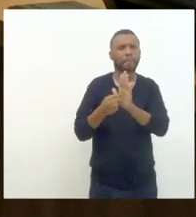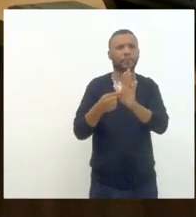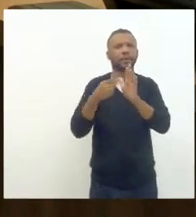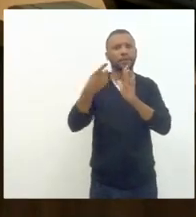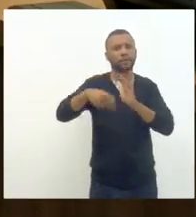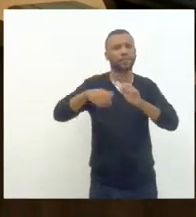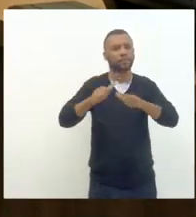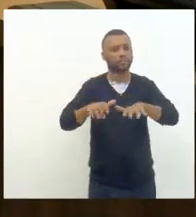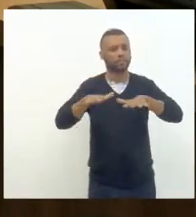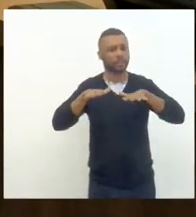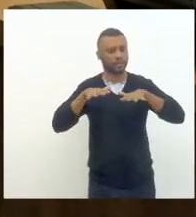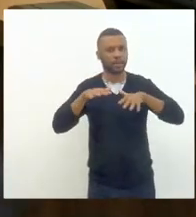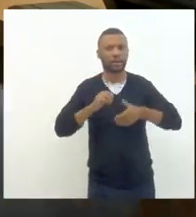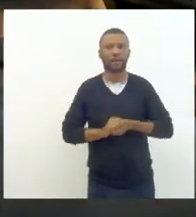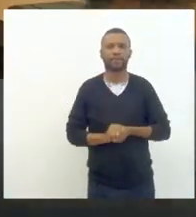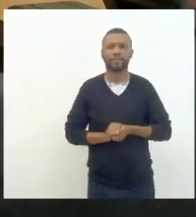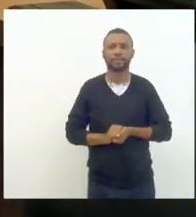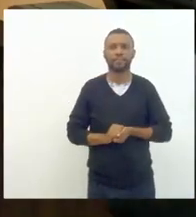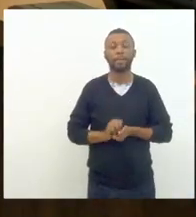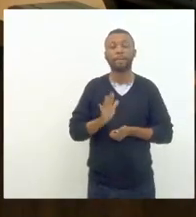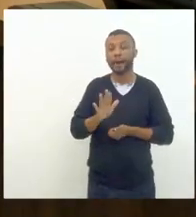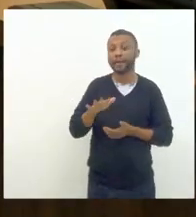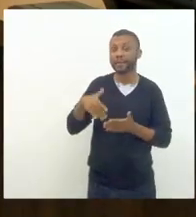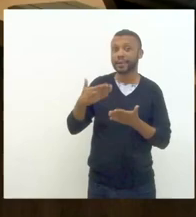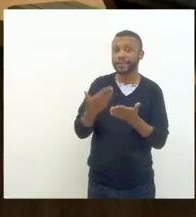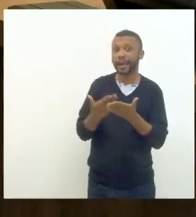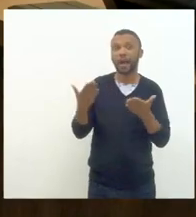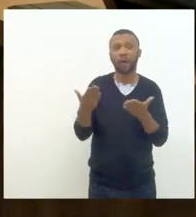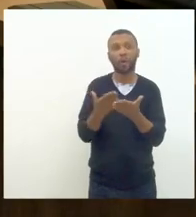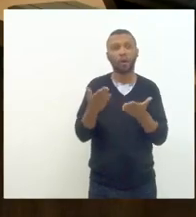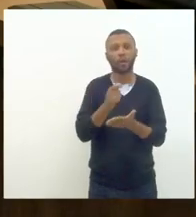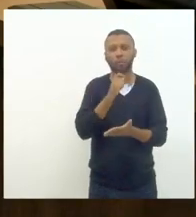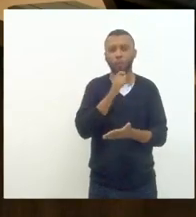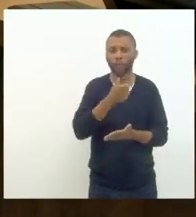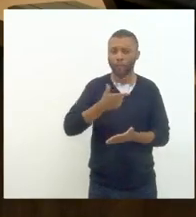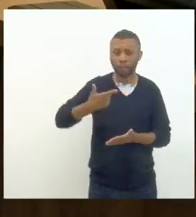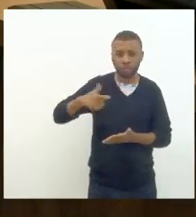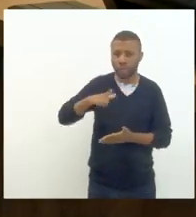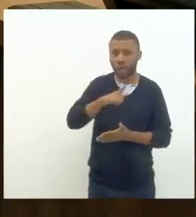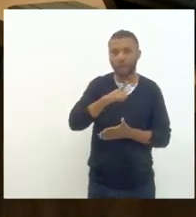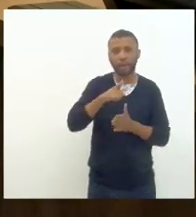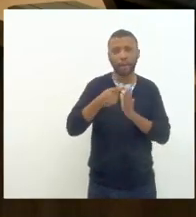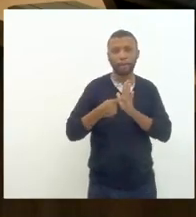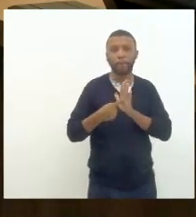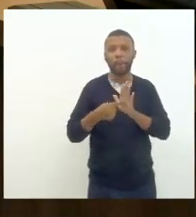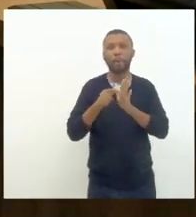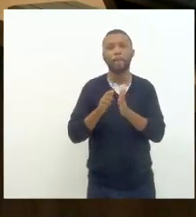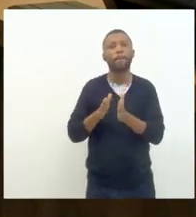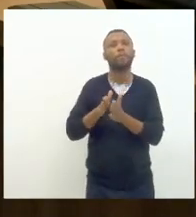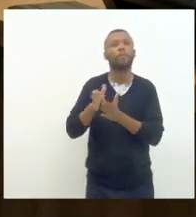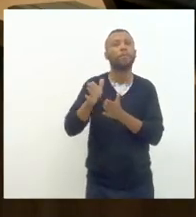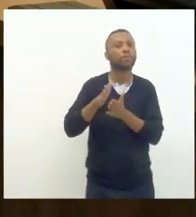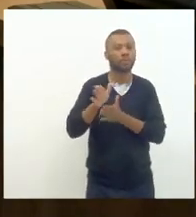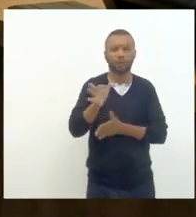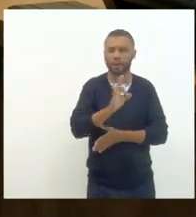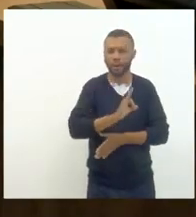plenário, mas ainda não publicadas. E